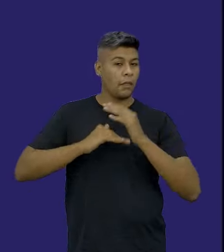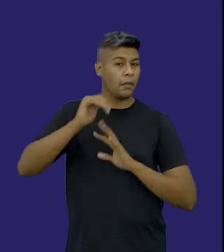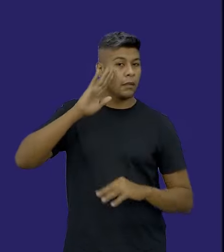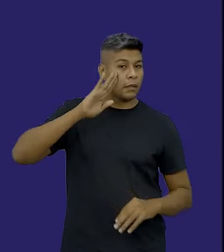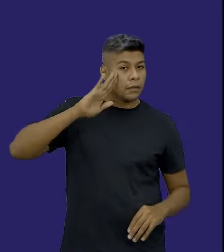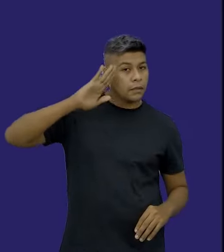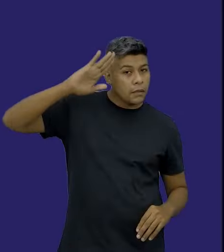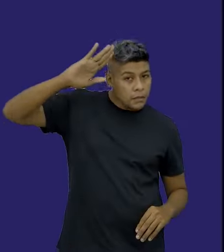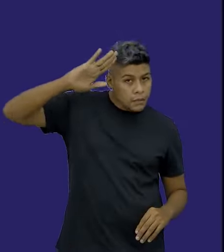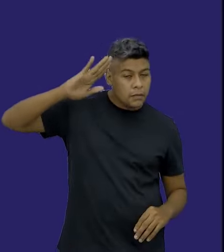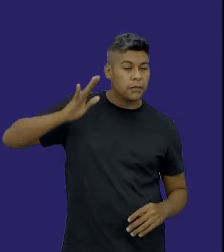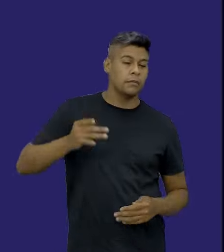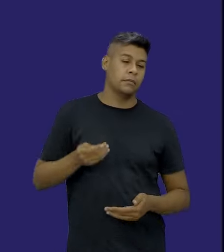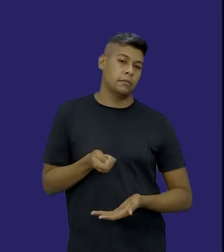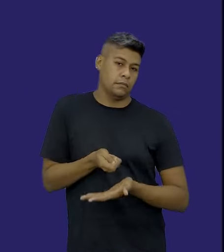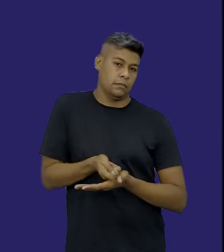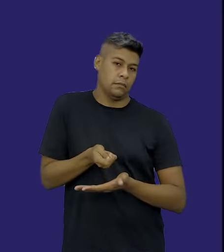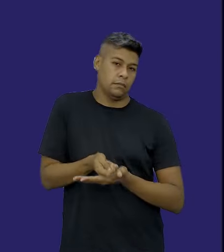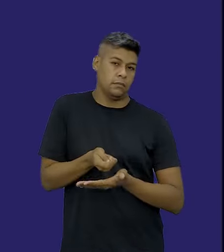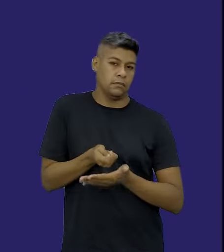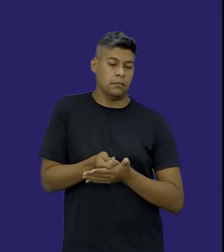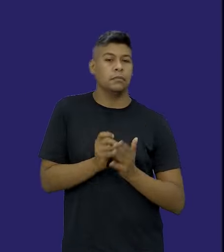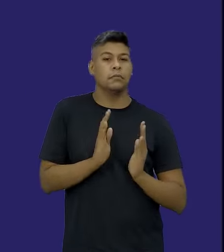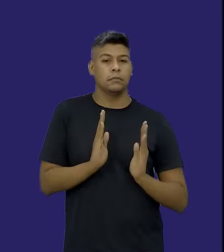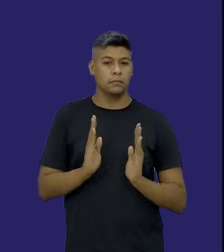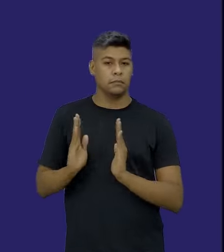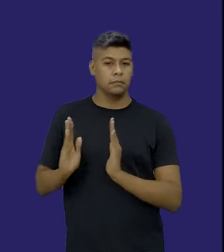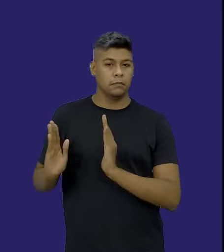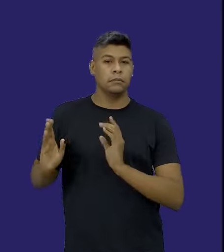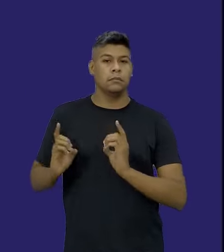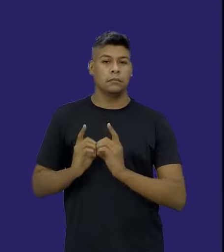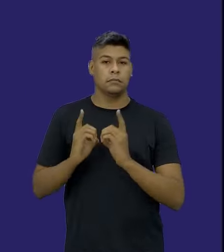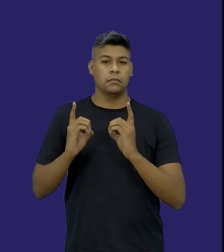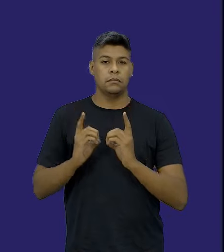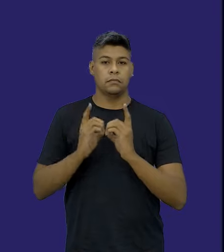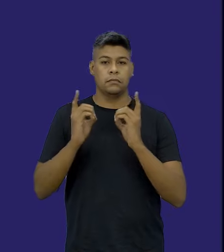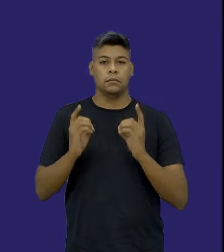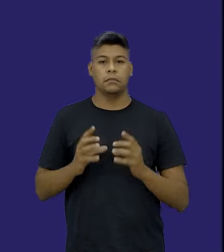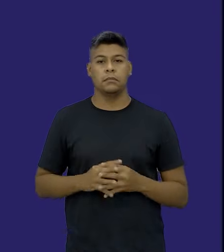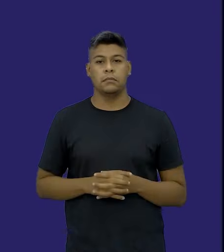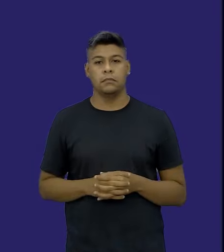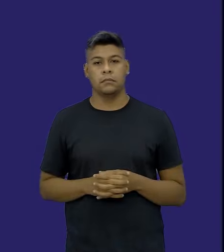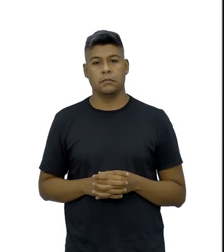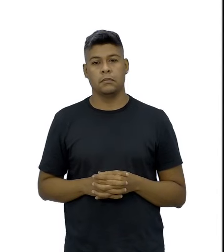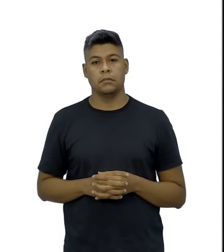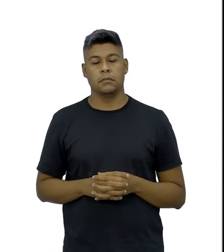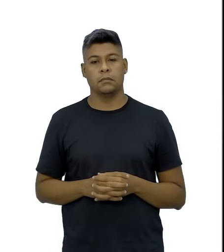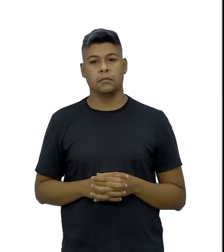que são exploradas na sequência didática.